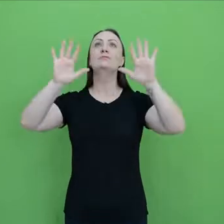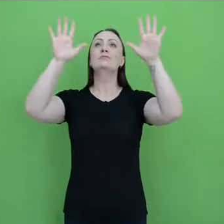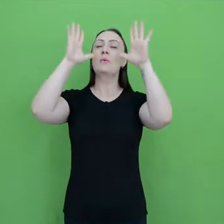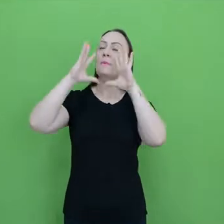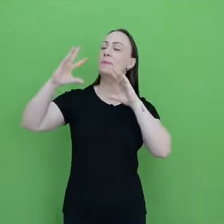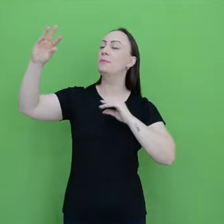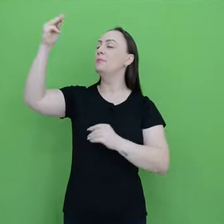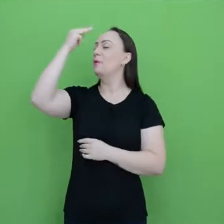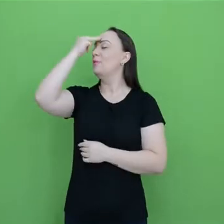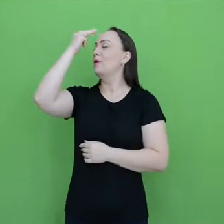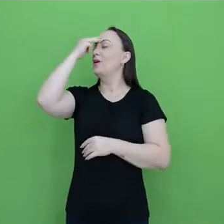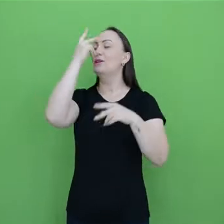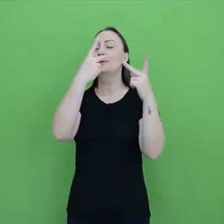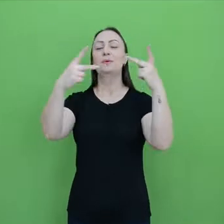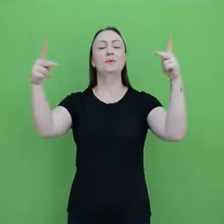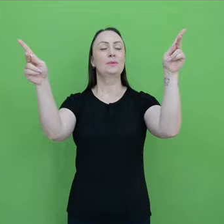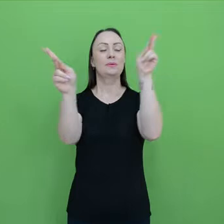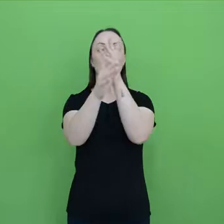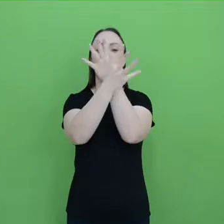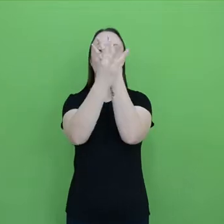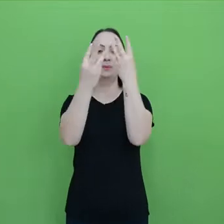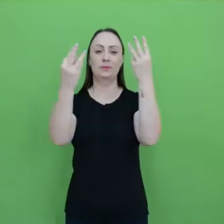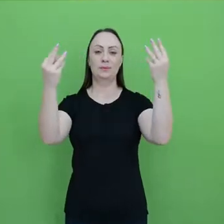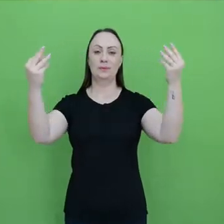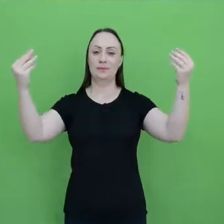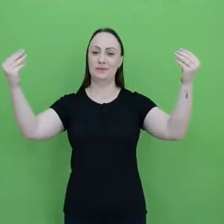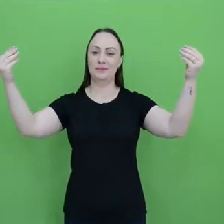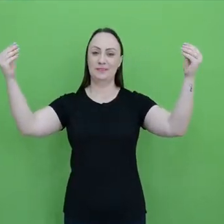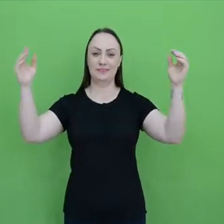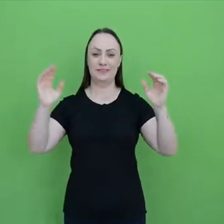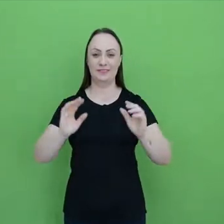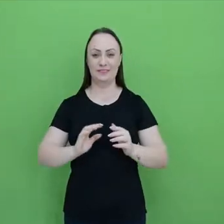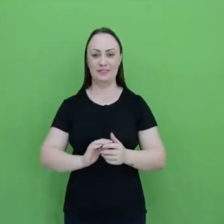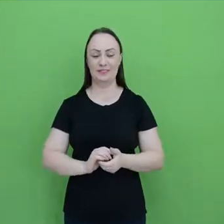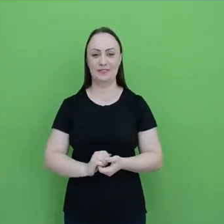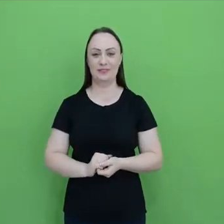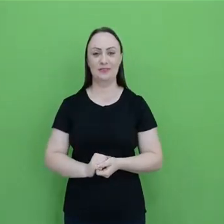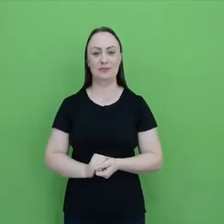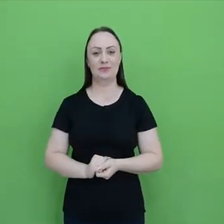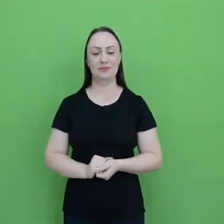memória espraiada pelo vento. Mão chacoalha o pandeiro no ar.